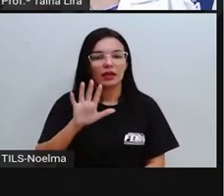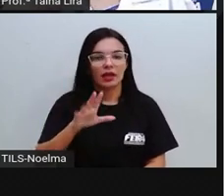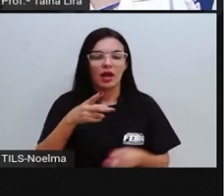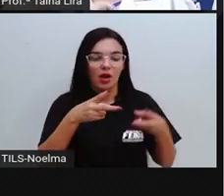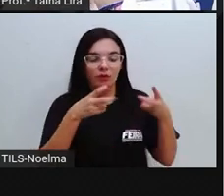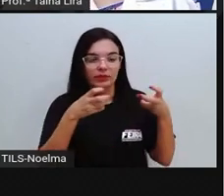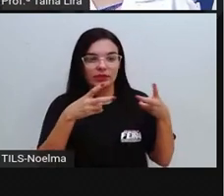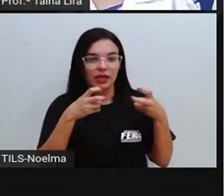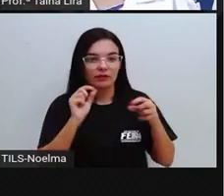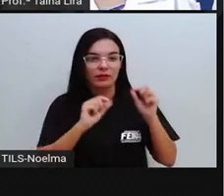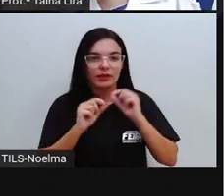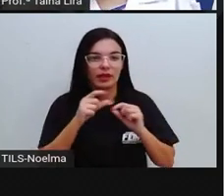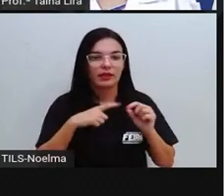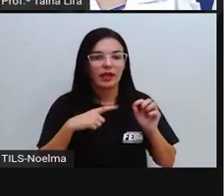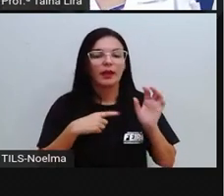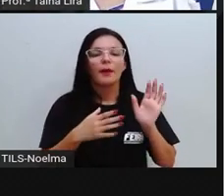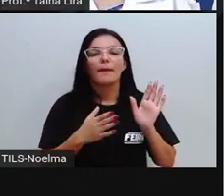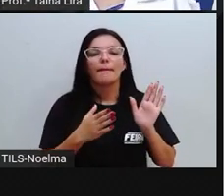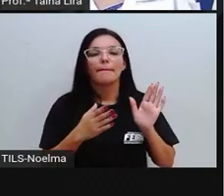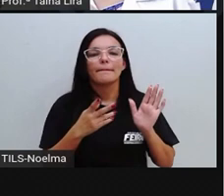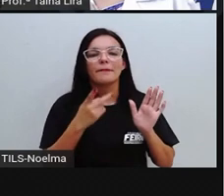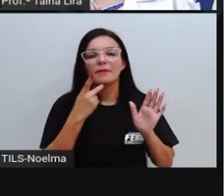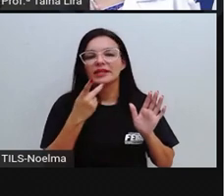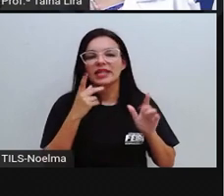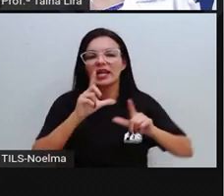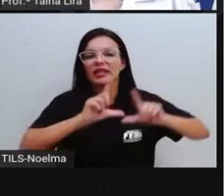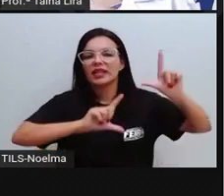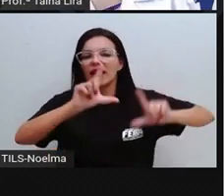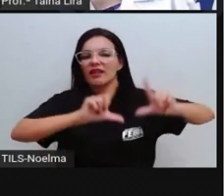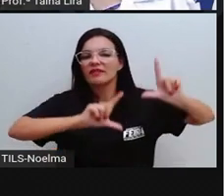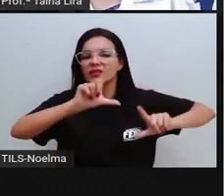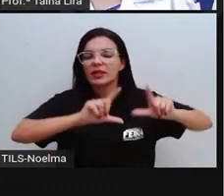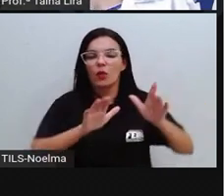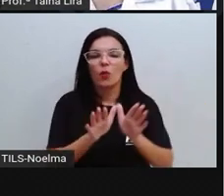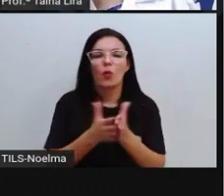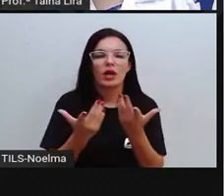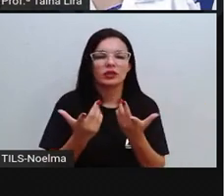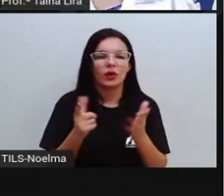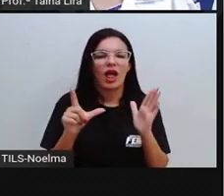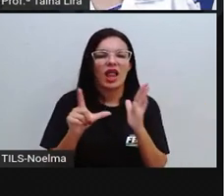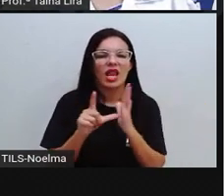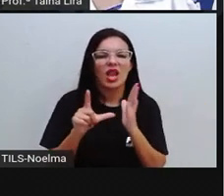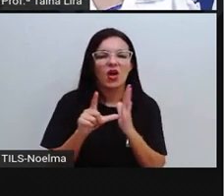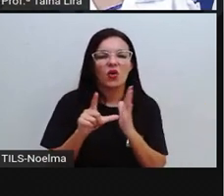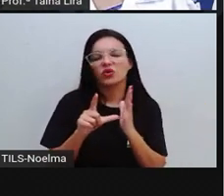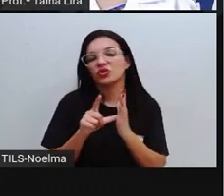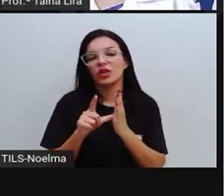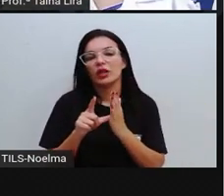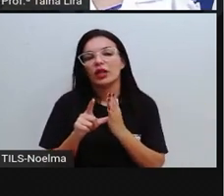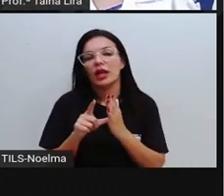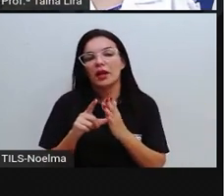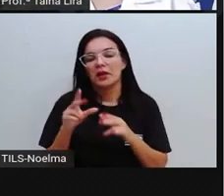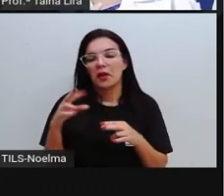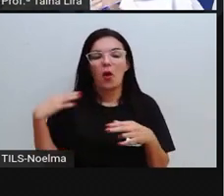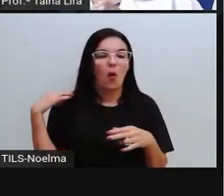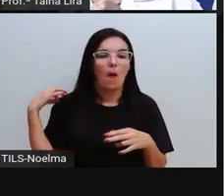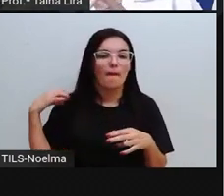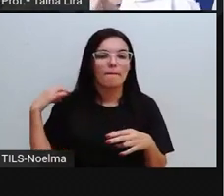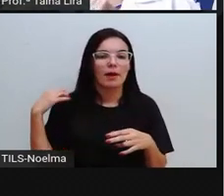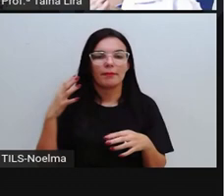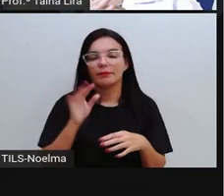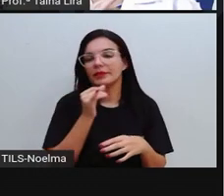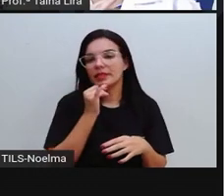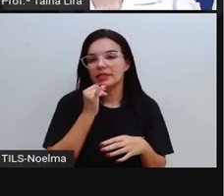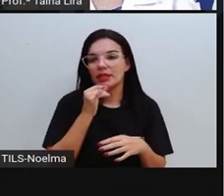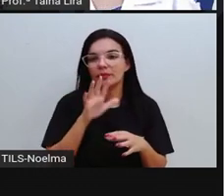até propaganda na televisão, quando as lojas de roupa vão lançar as coleções, por exemplo, ele fala,